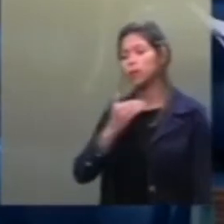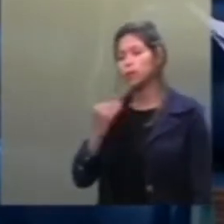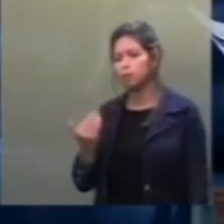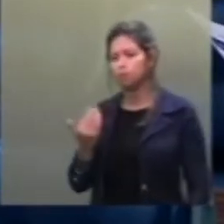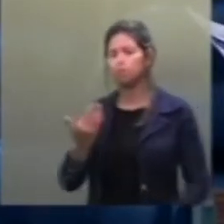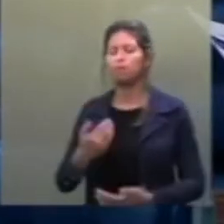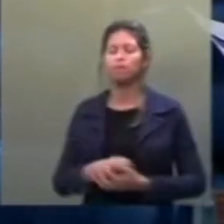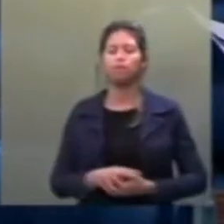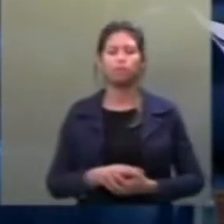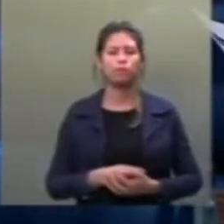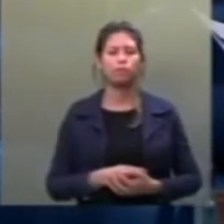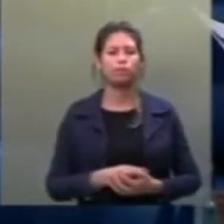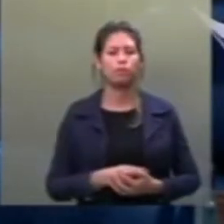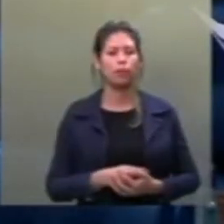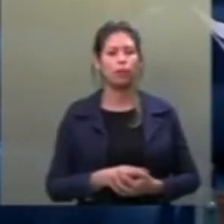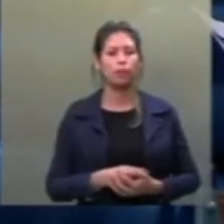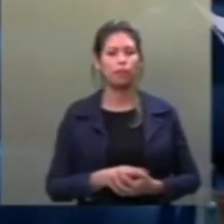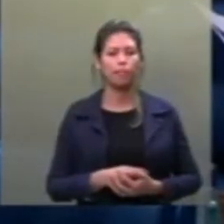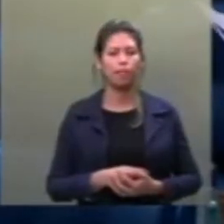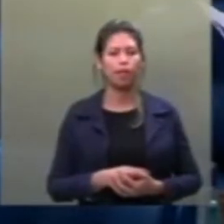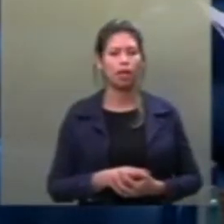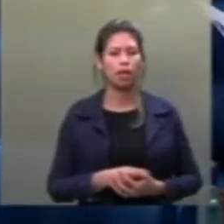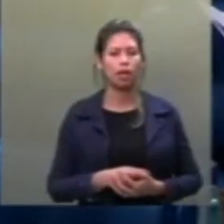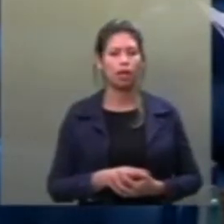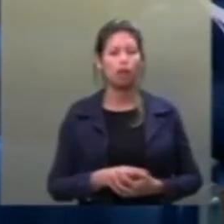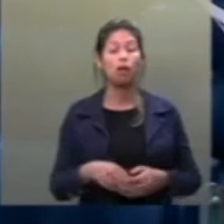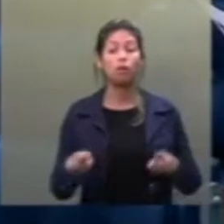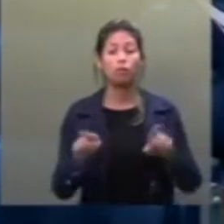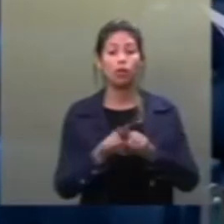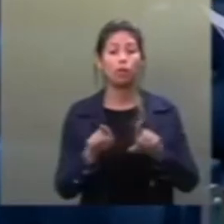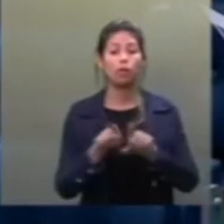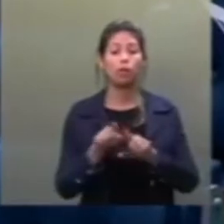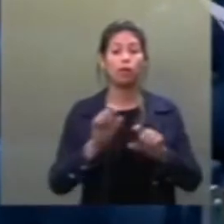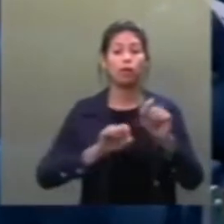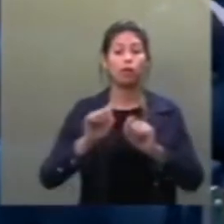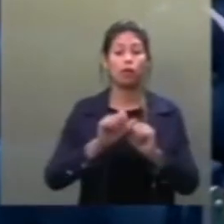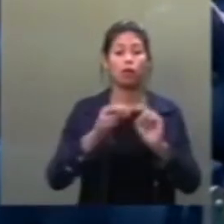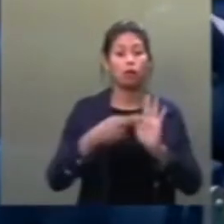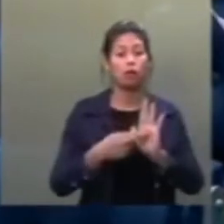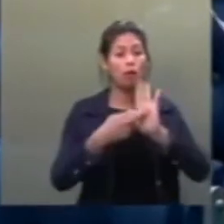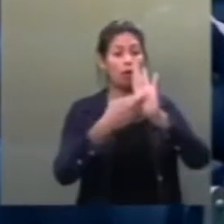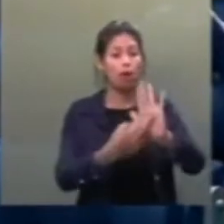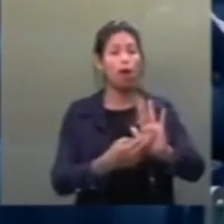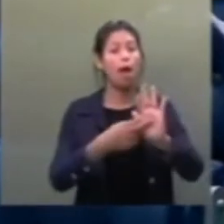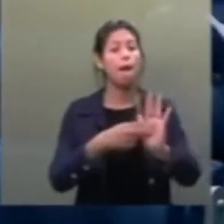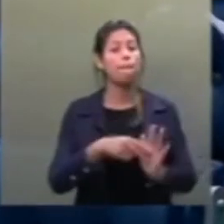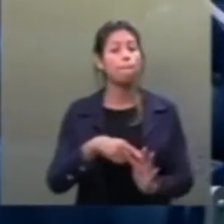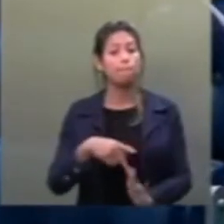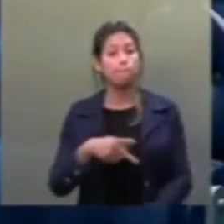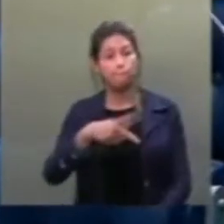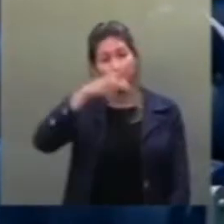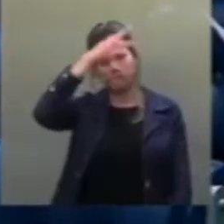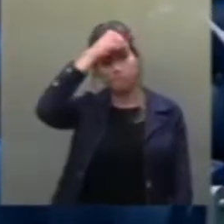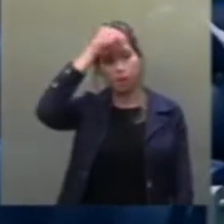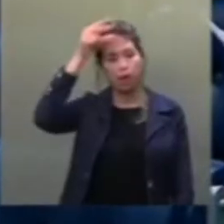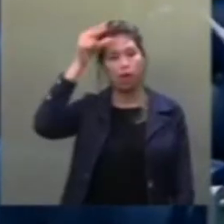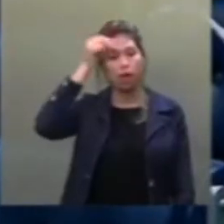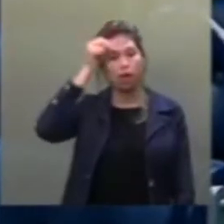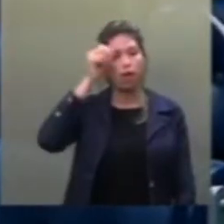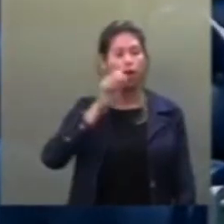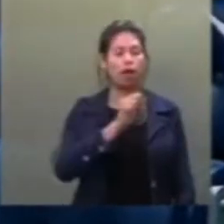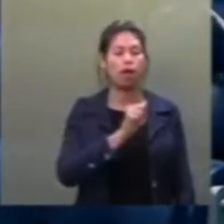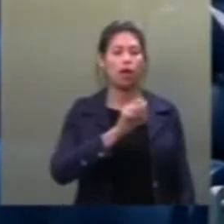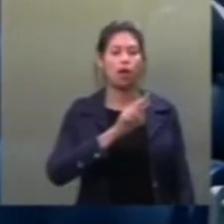a ex-prefeito de tomé-açu aurenice Ribeiro e todos os seus